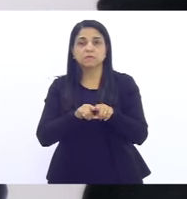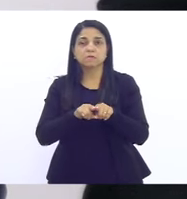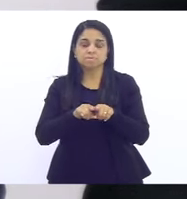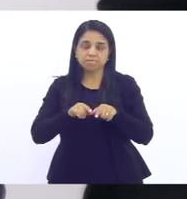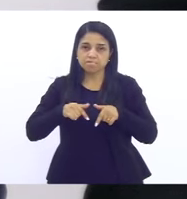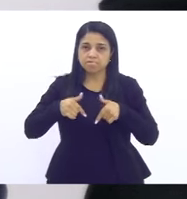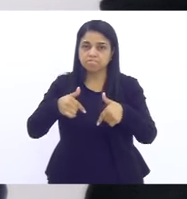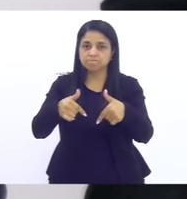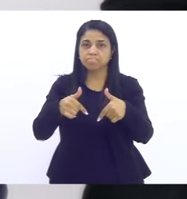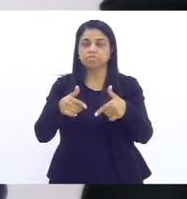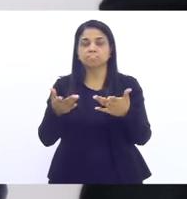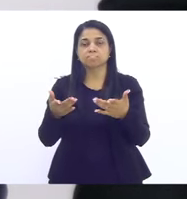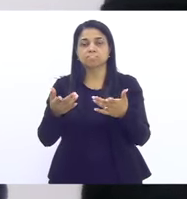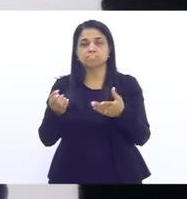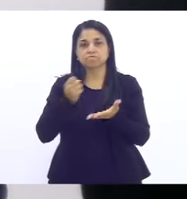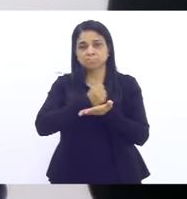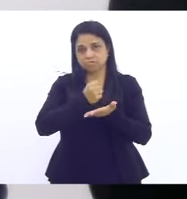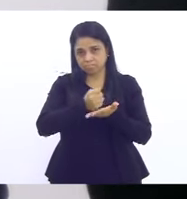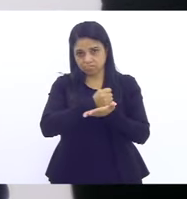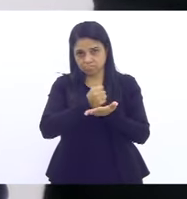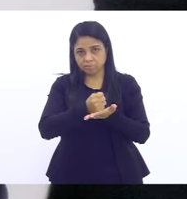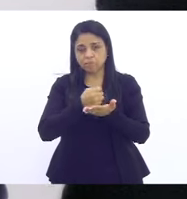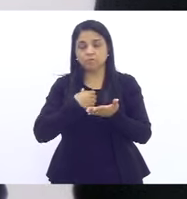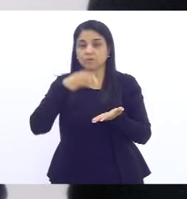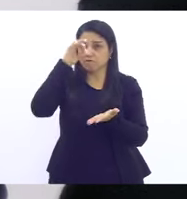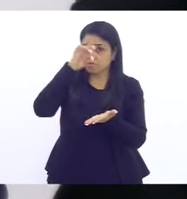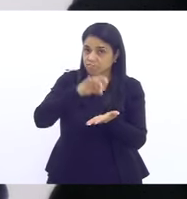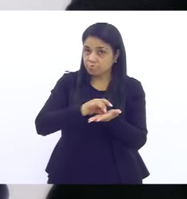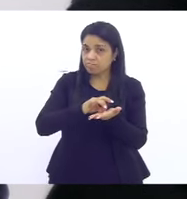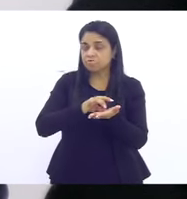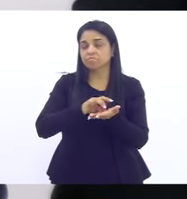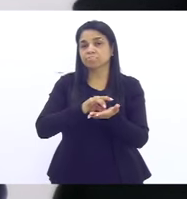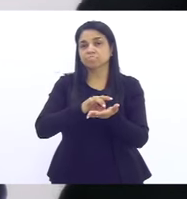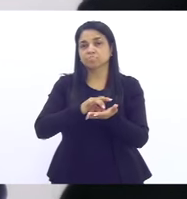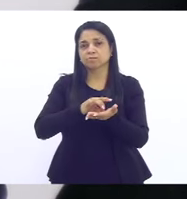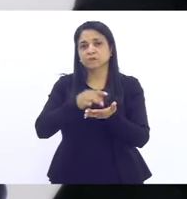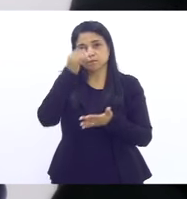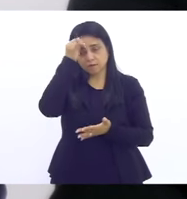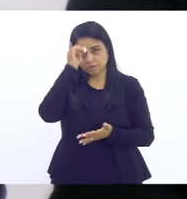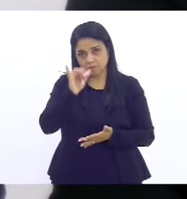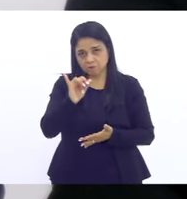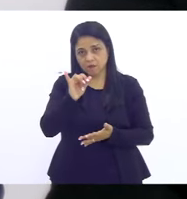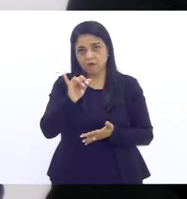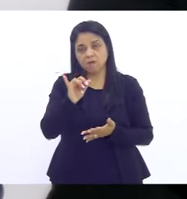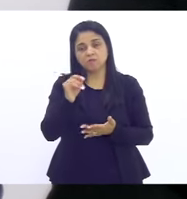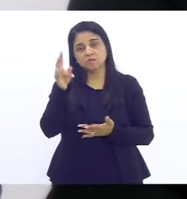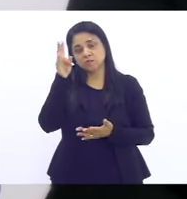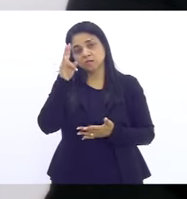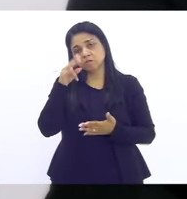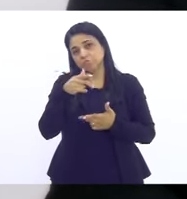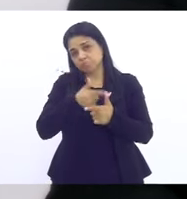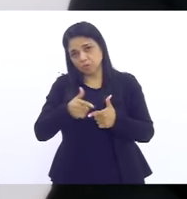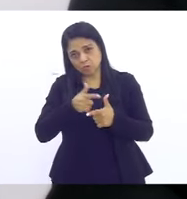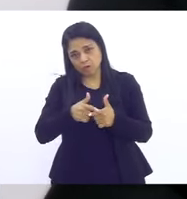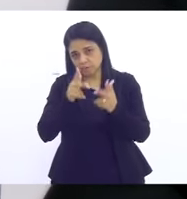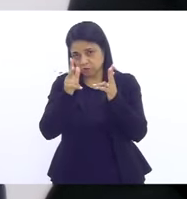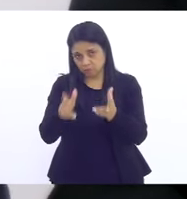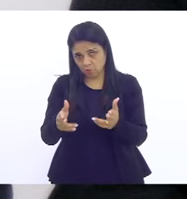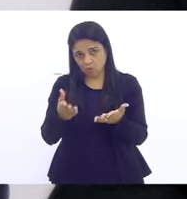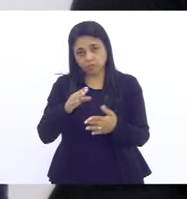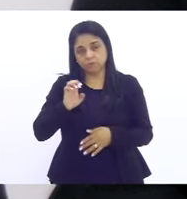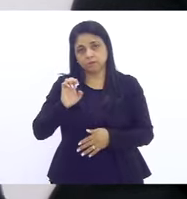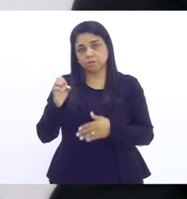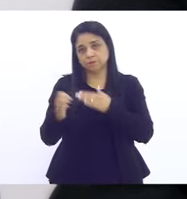concessões. Isso certamente traria maior celeridade e efetividade para evitar casos históricos como esse da